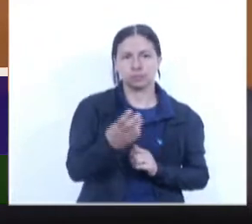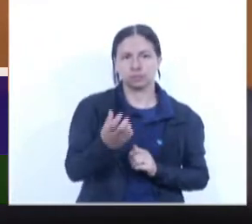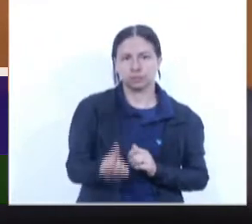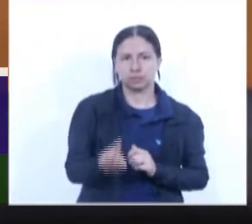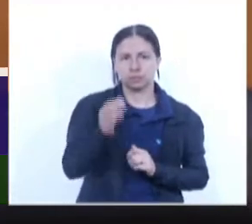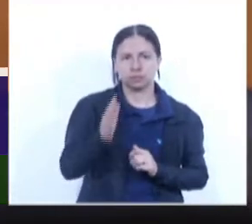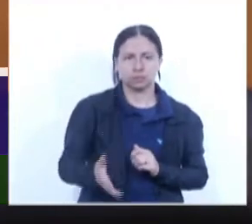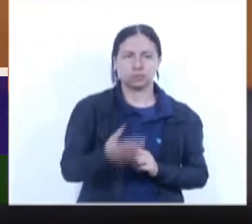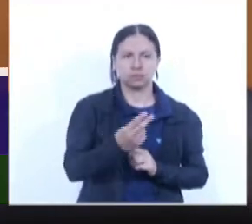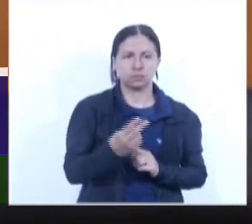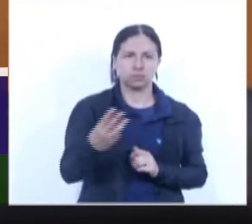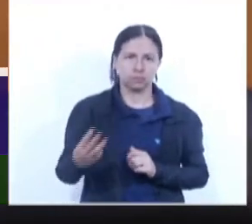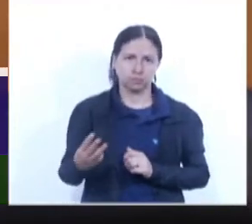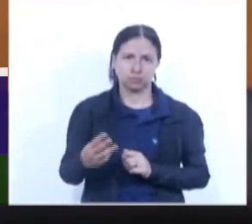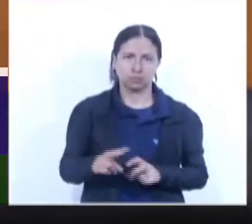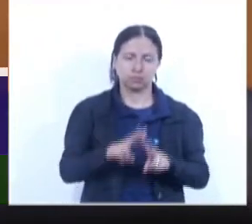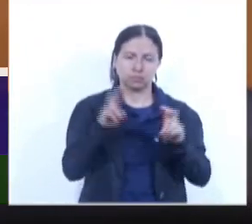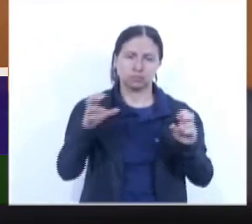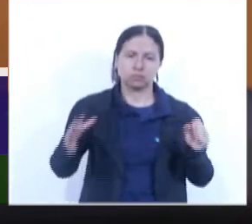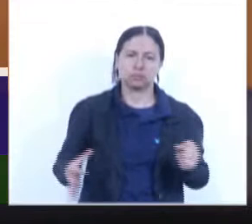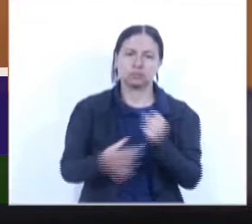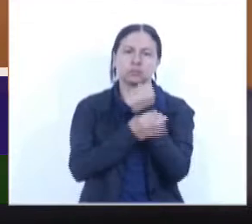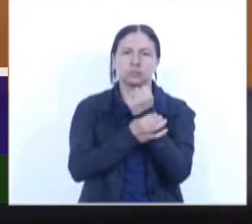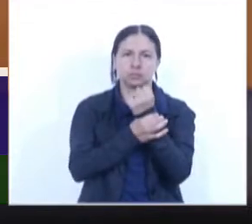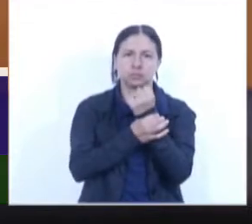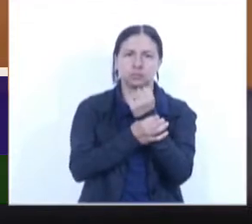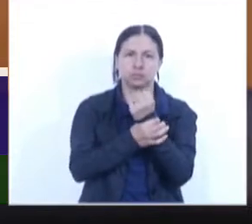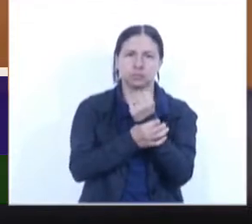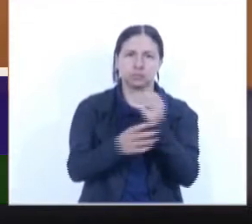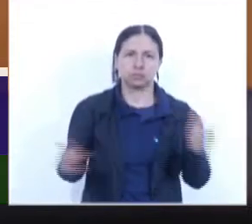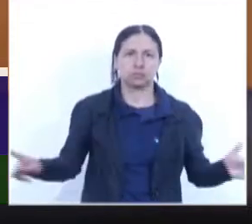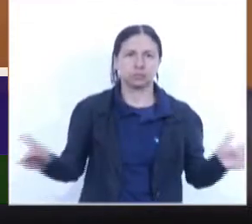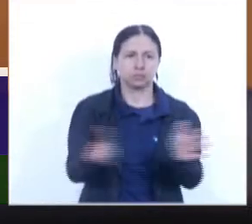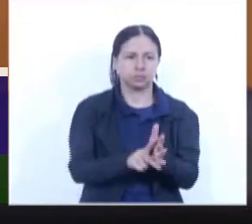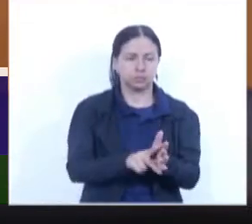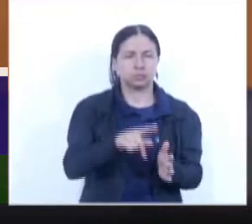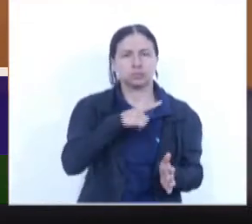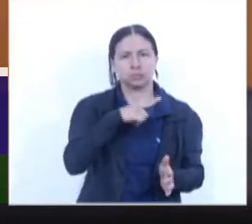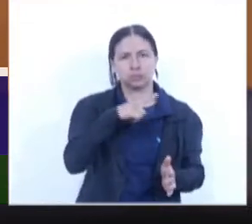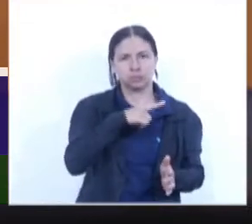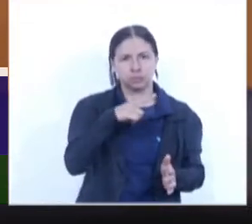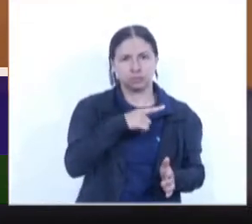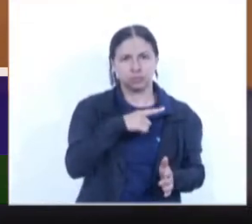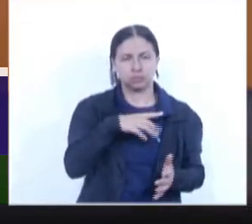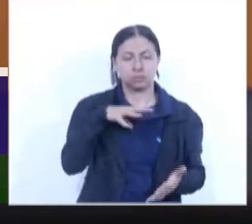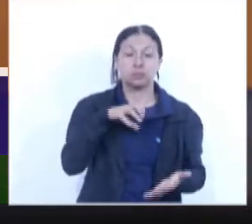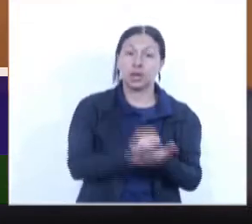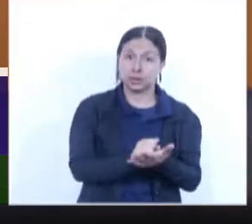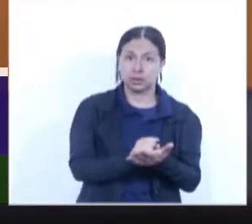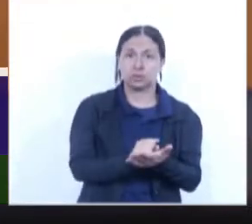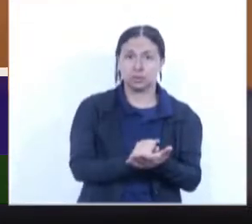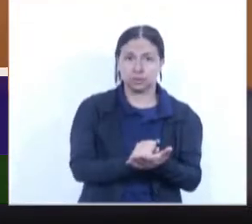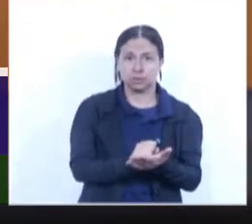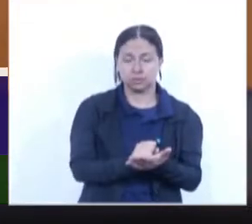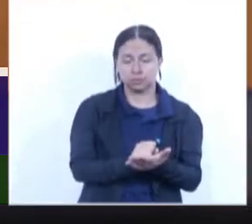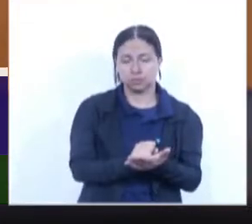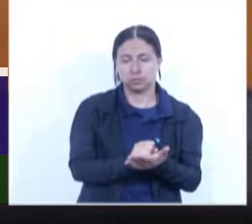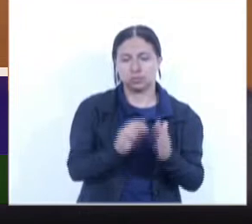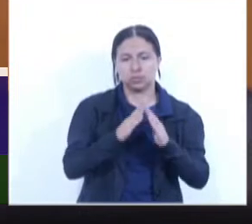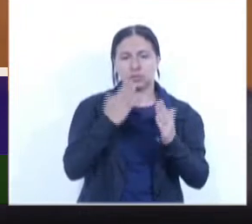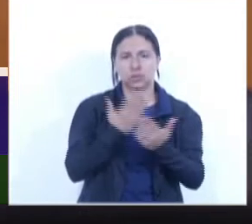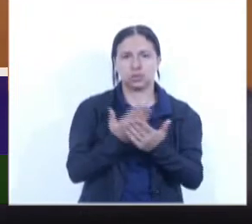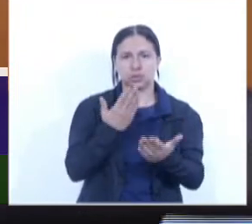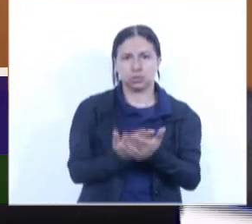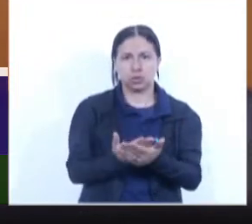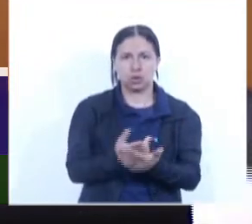que dispõe sobre a garantia de propriedade de matrículas em escolas Ensino Infantil Fundamental da